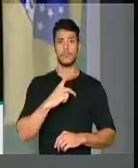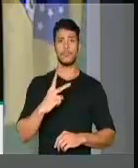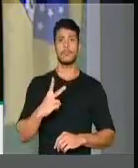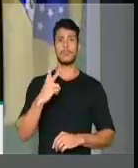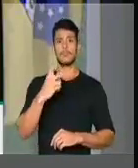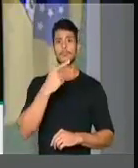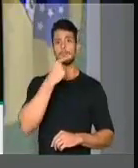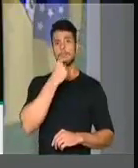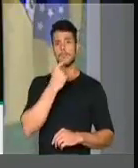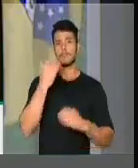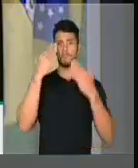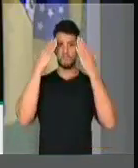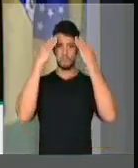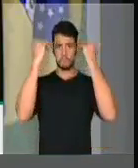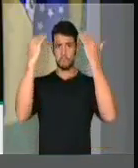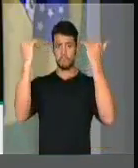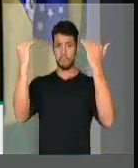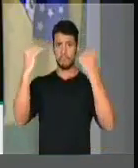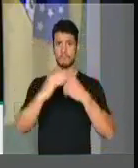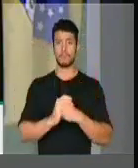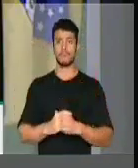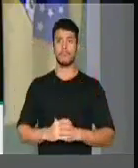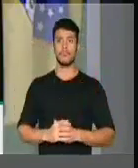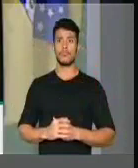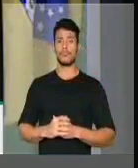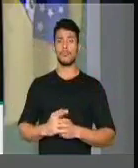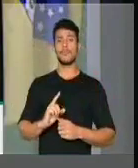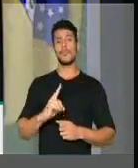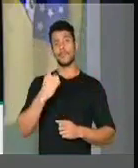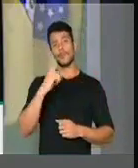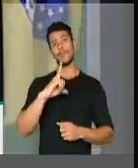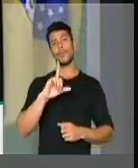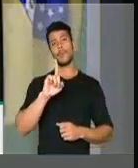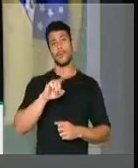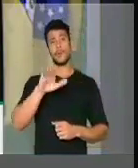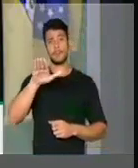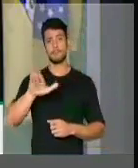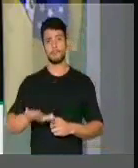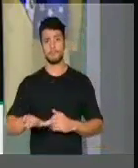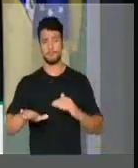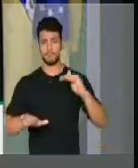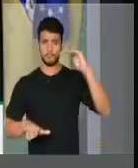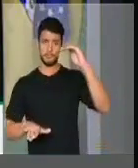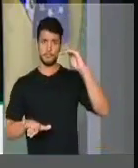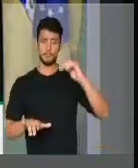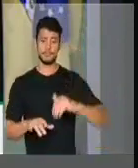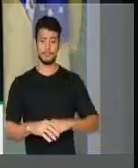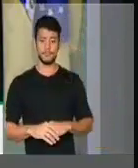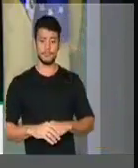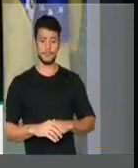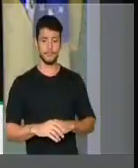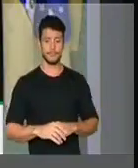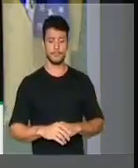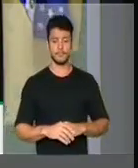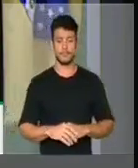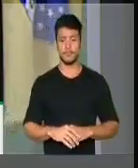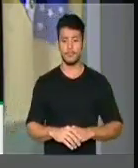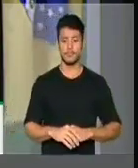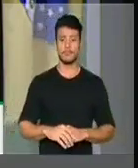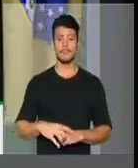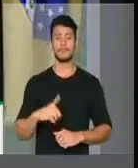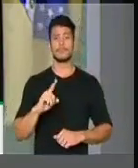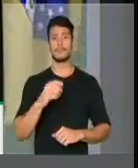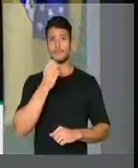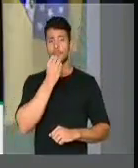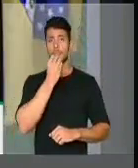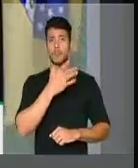embora um estatura mais baixa do que o outro. Vale a pena,